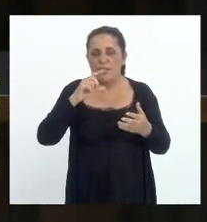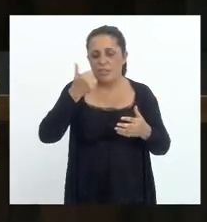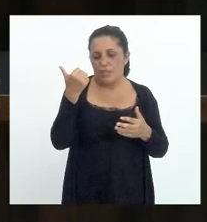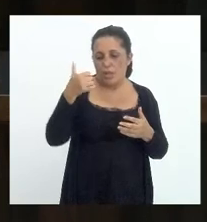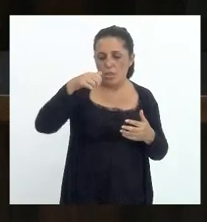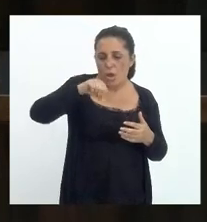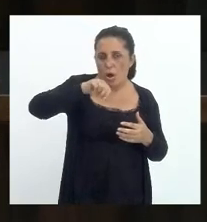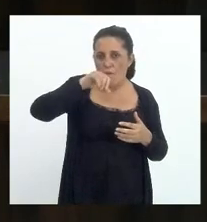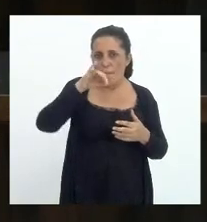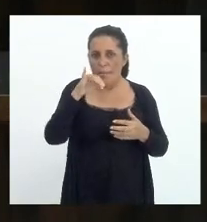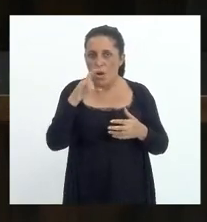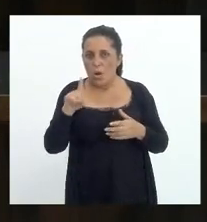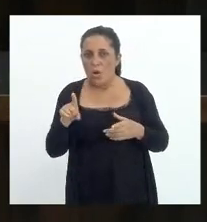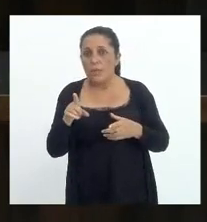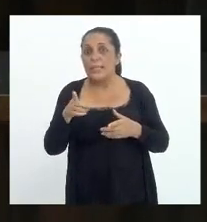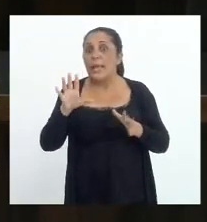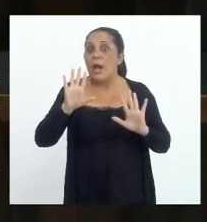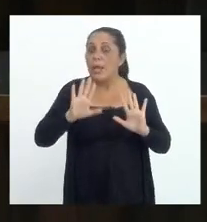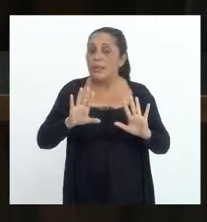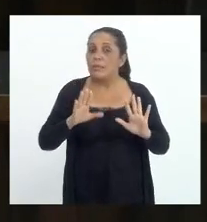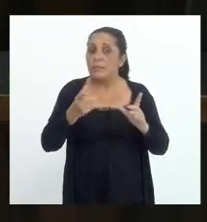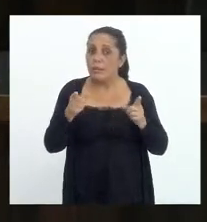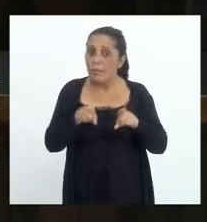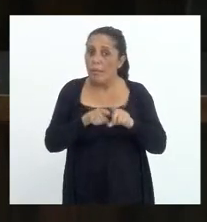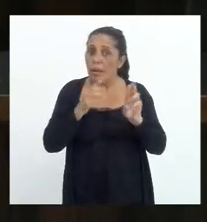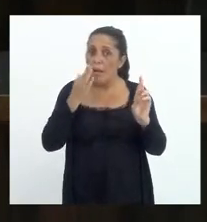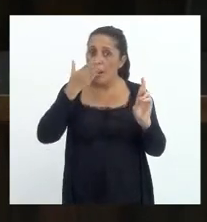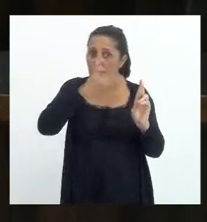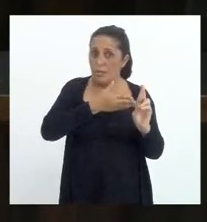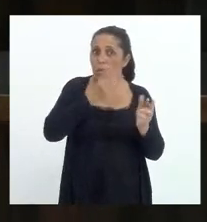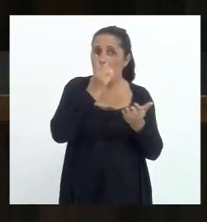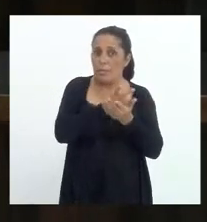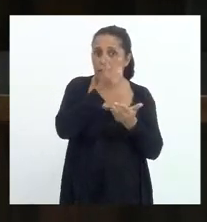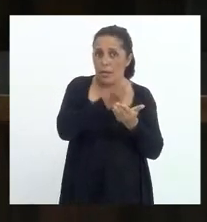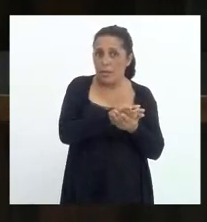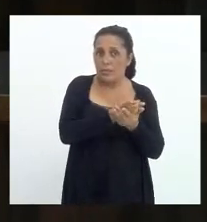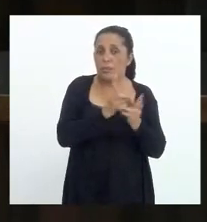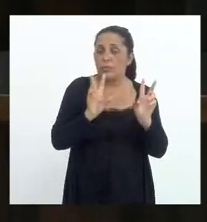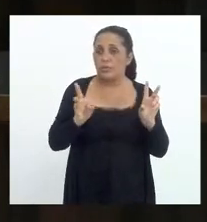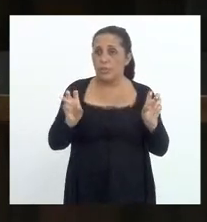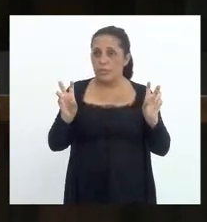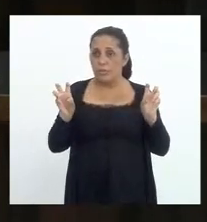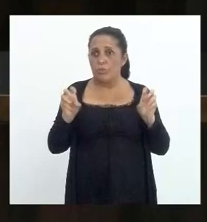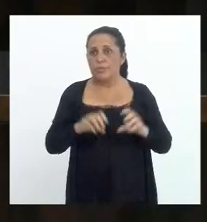àquela que permanece. Então, são essas questões.